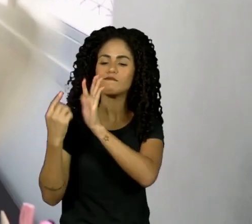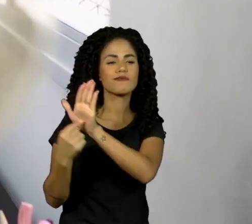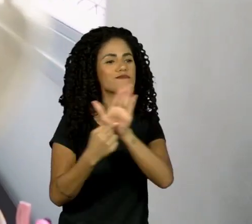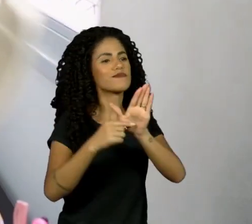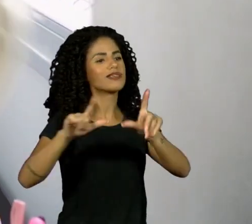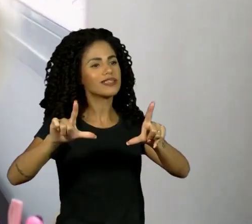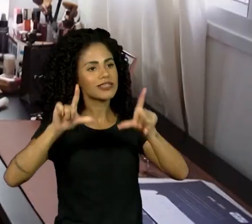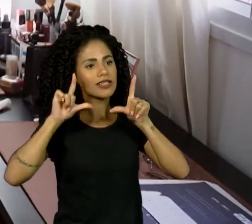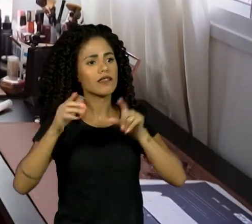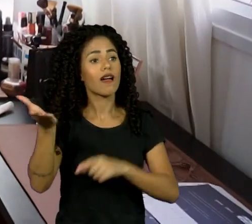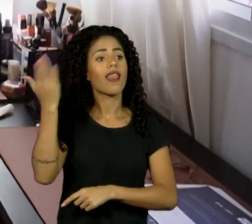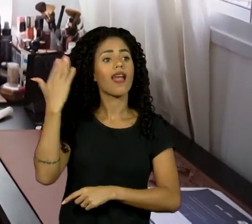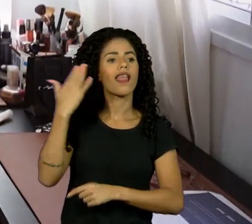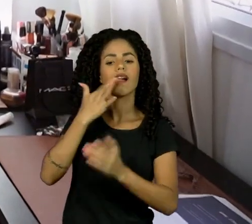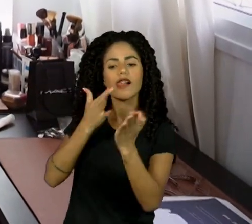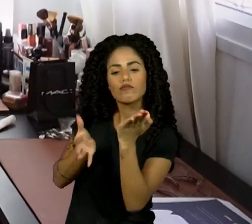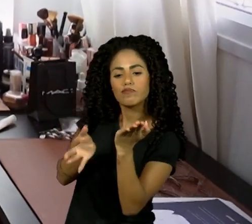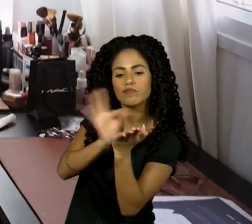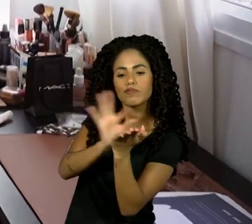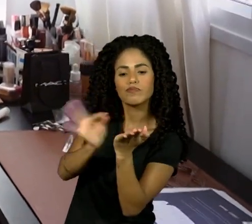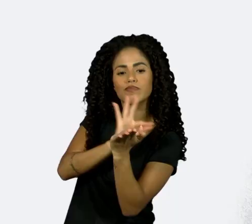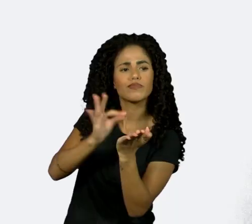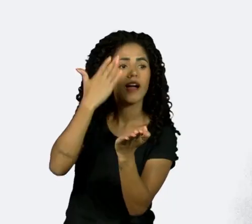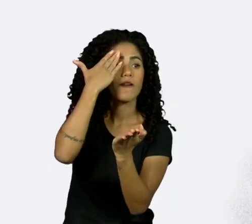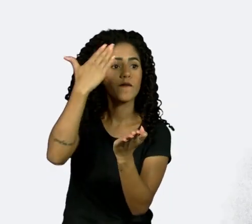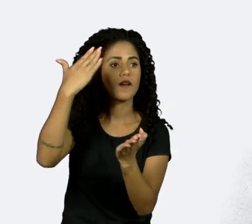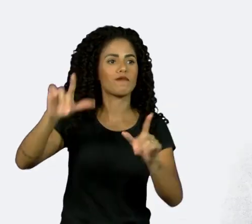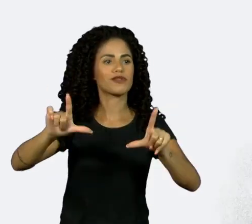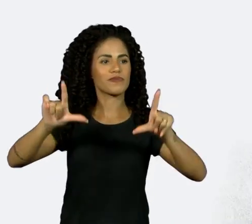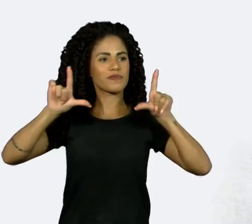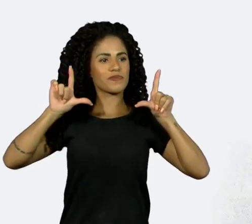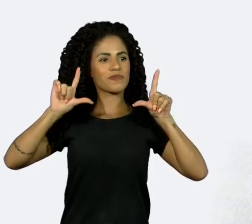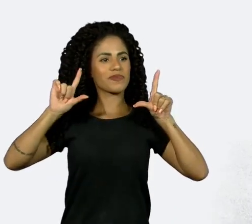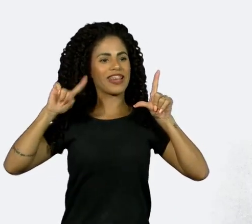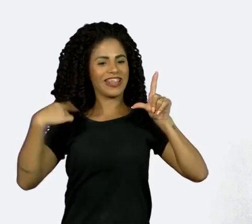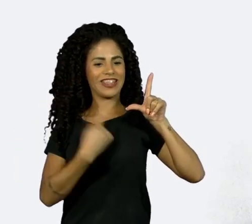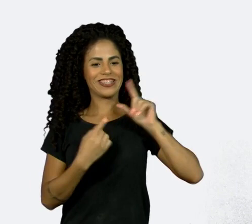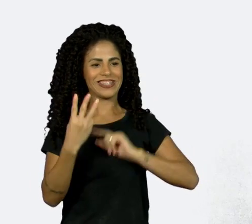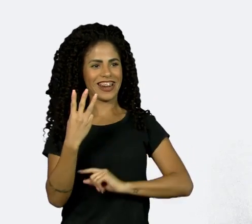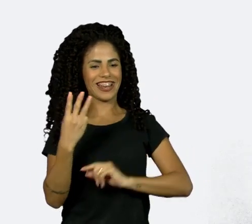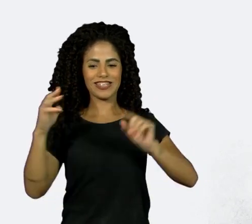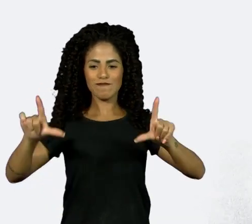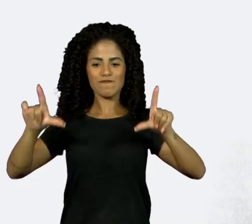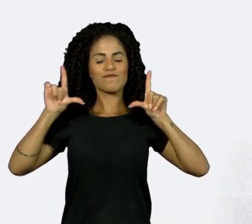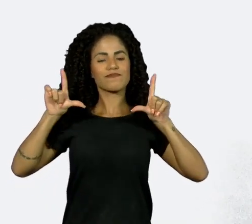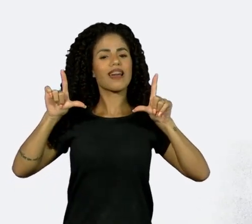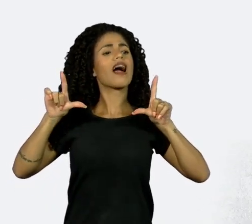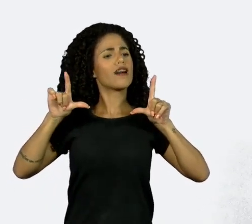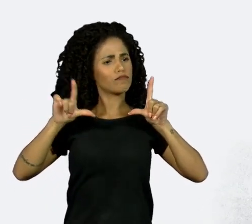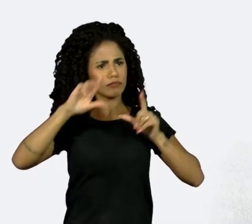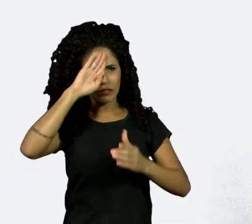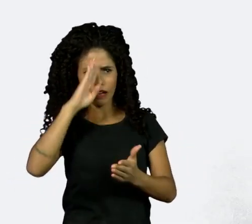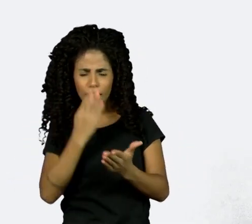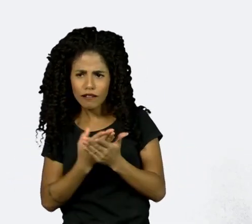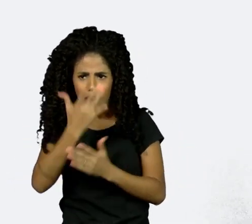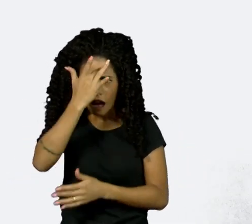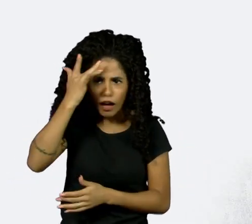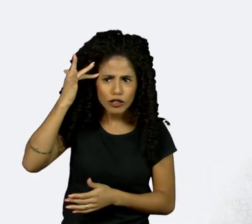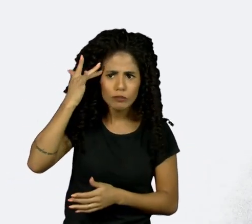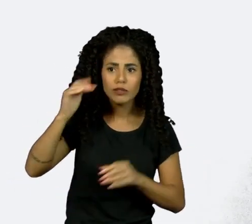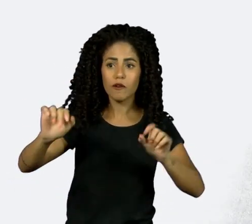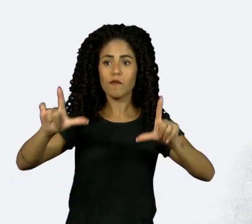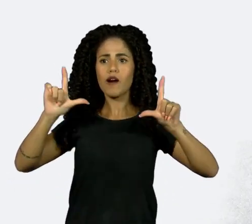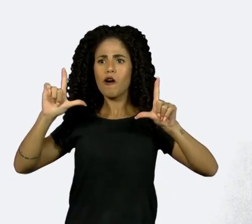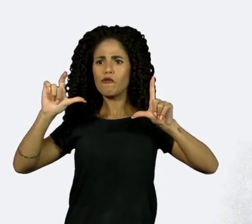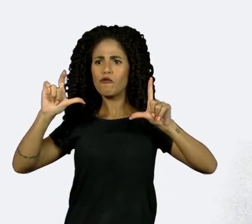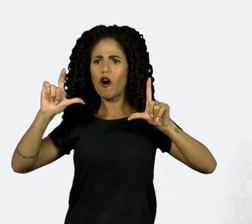fez a capa de uma revista que estava lançando um produto. Aí foi mundial. E acredita, a galera, porque essa foto saiu